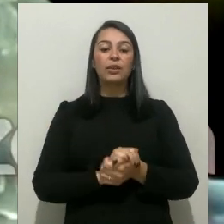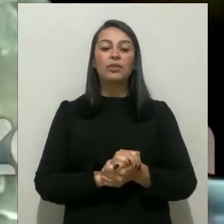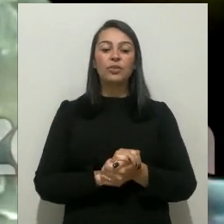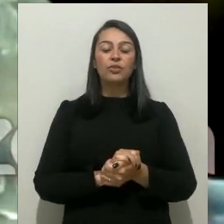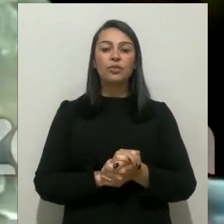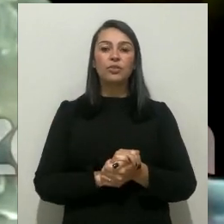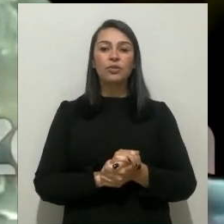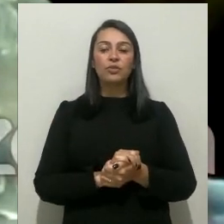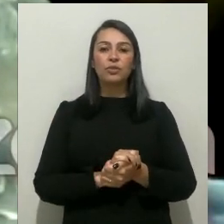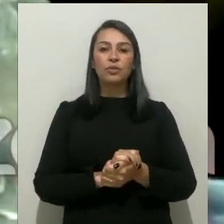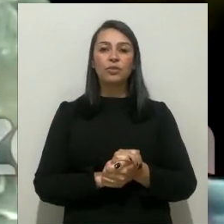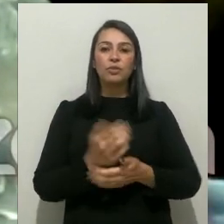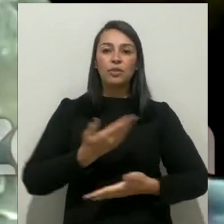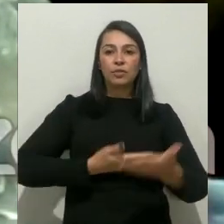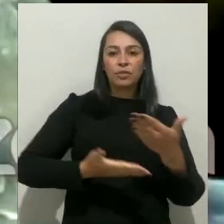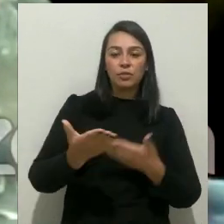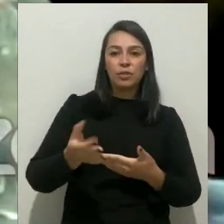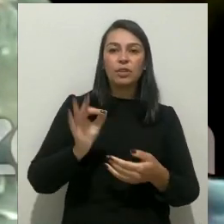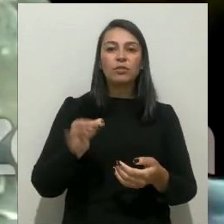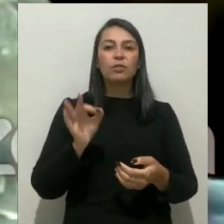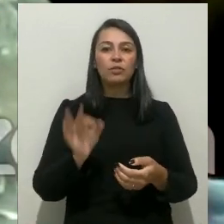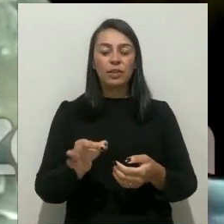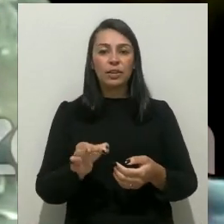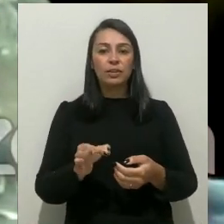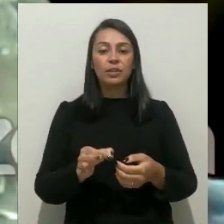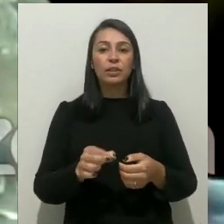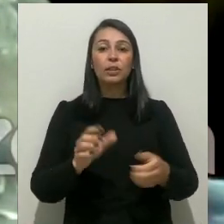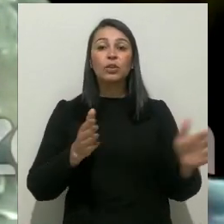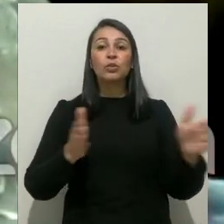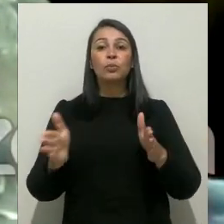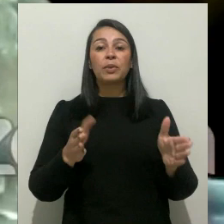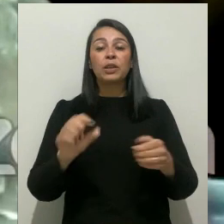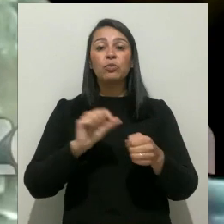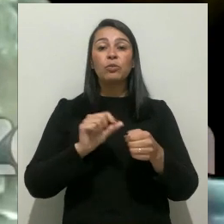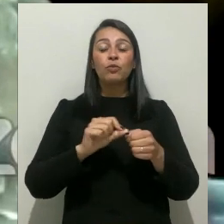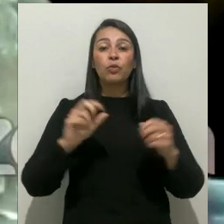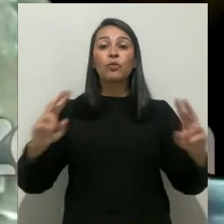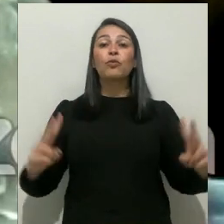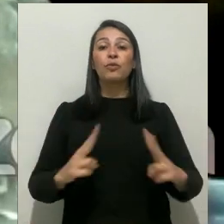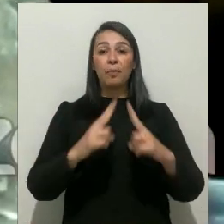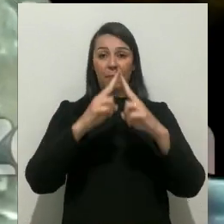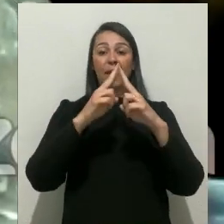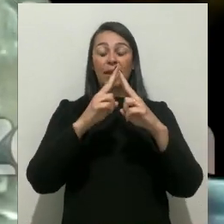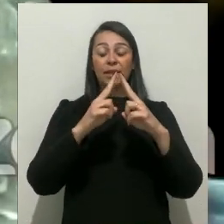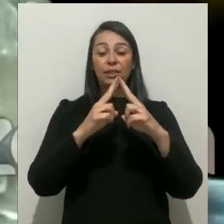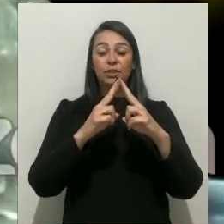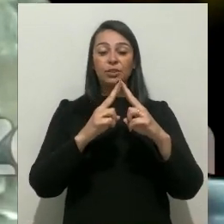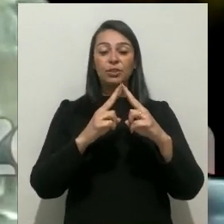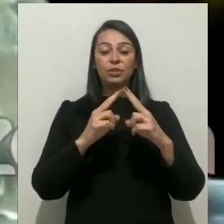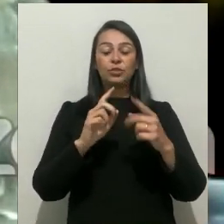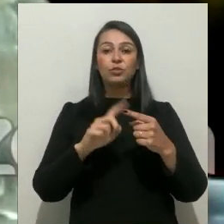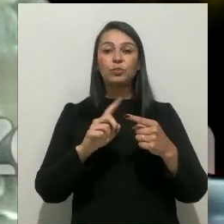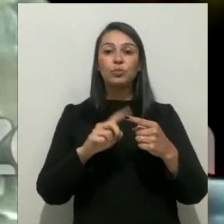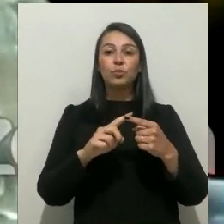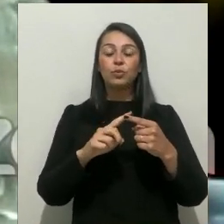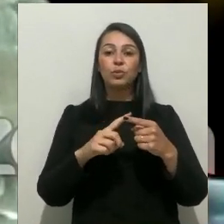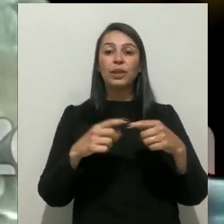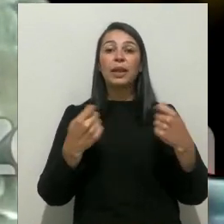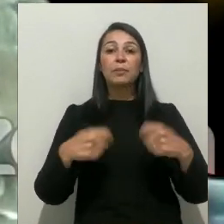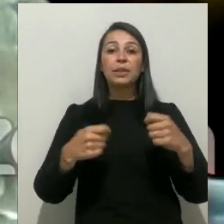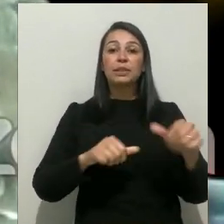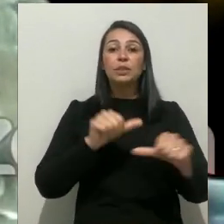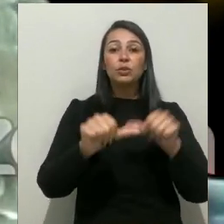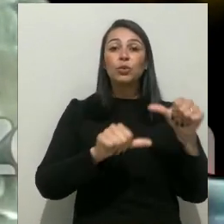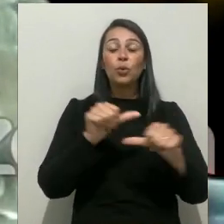Esta conveniência foi plenamente confirmada durante a execução dos trabalhos efetuados em Paris, pois mais de uma vez se tornou